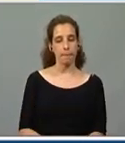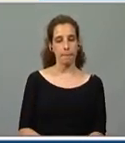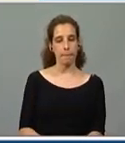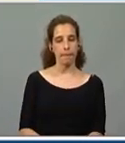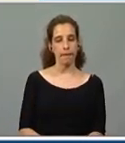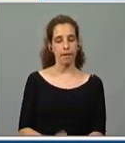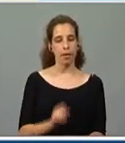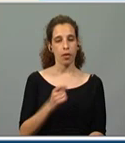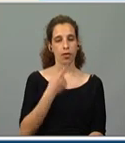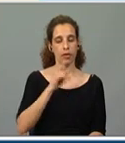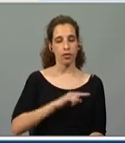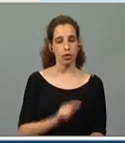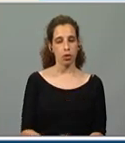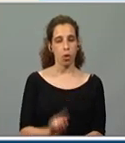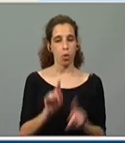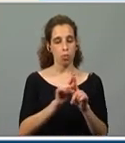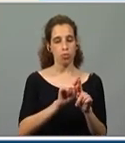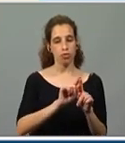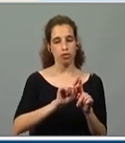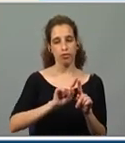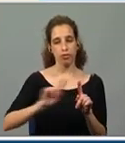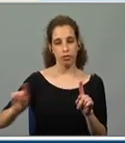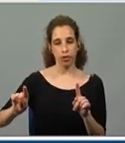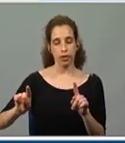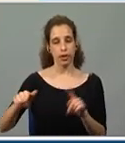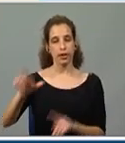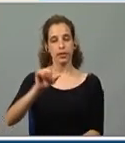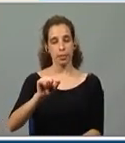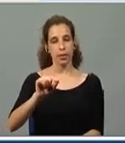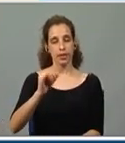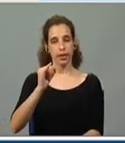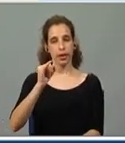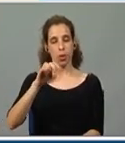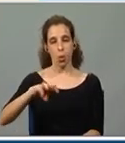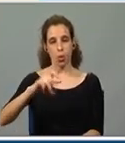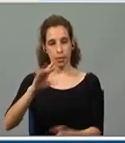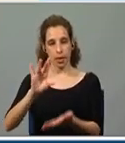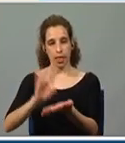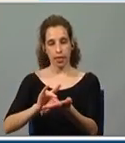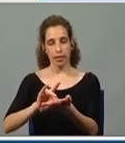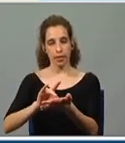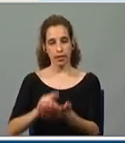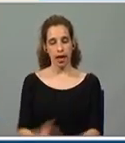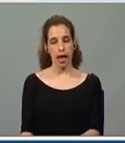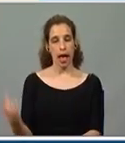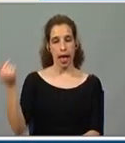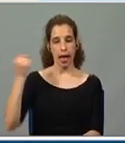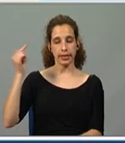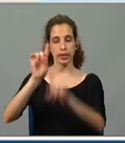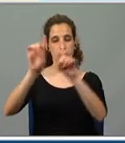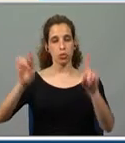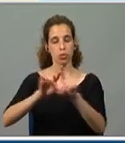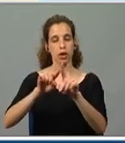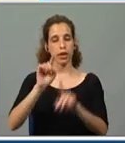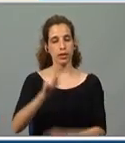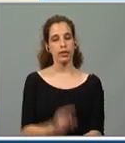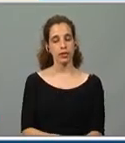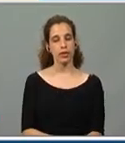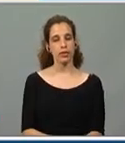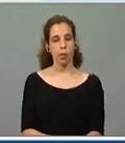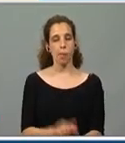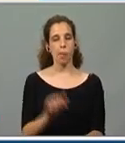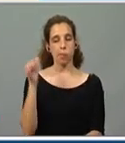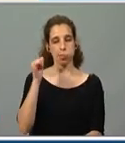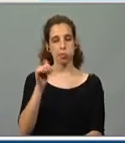arrastamos normalmente o botão que o quadro tem, que também tem um ímã que passa na parte de trás do quadro e a limalha volta para o fundo